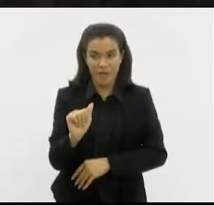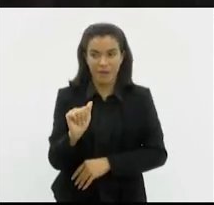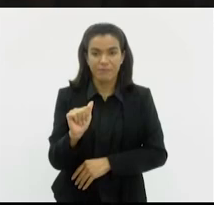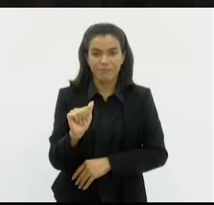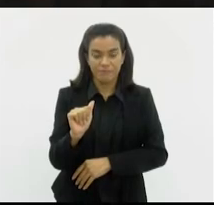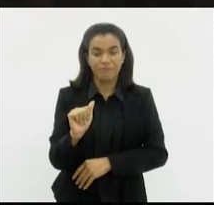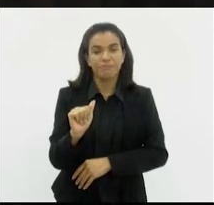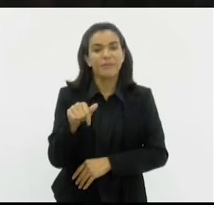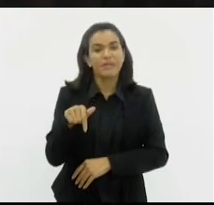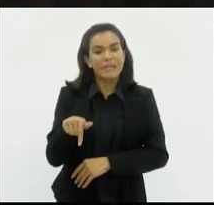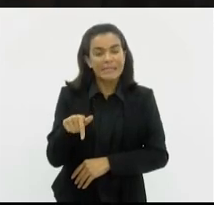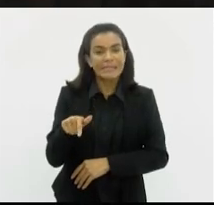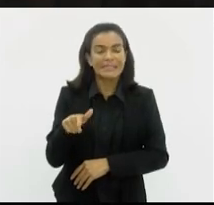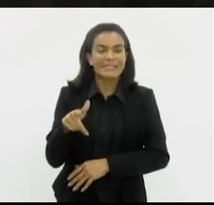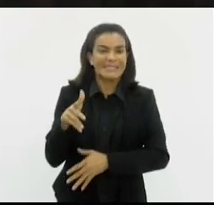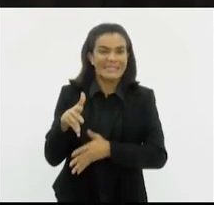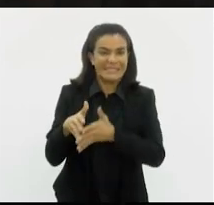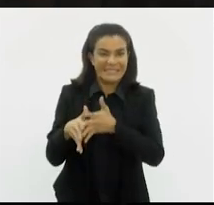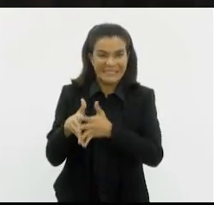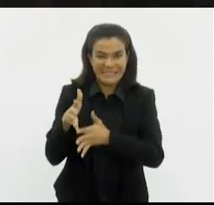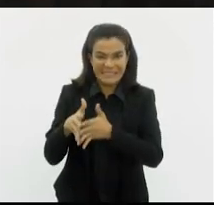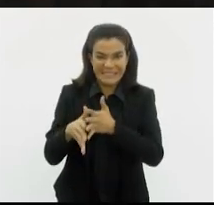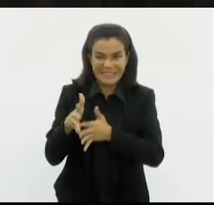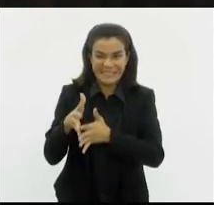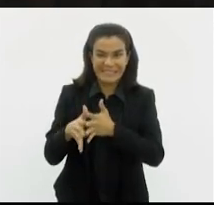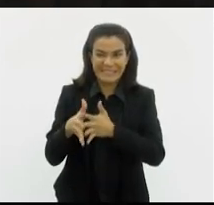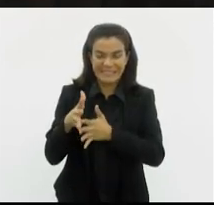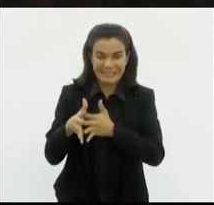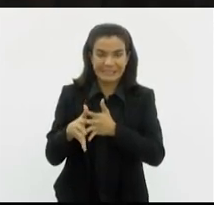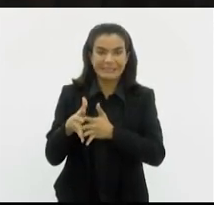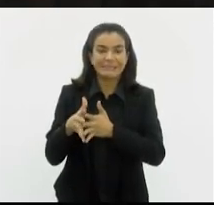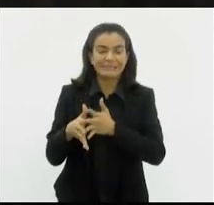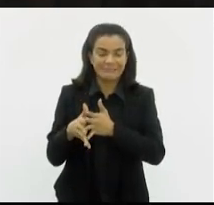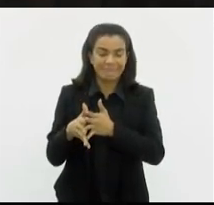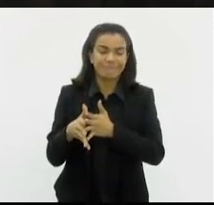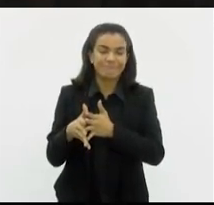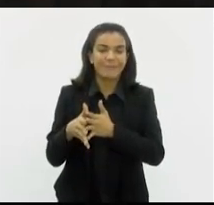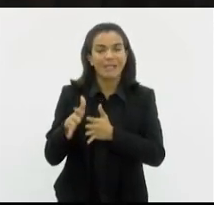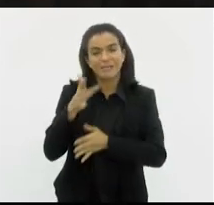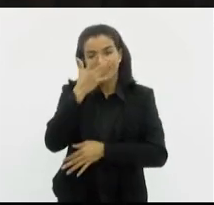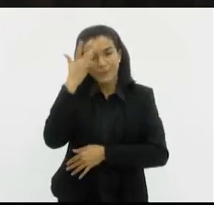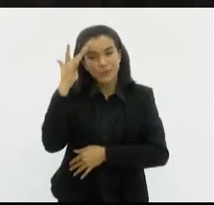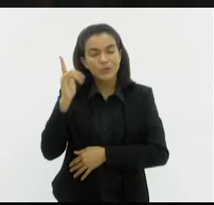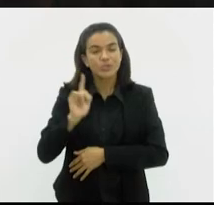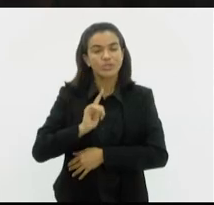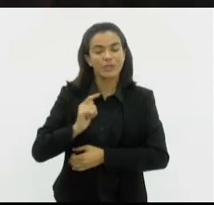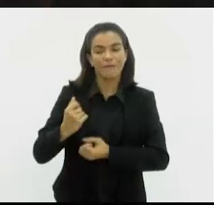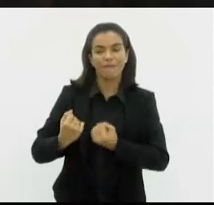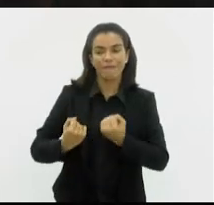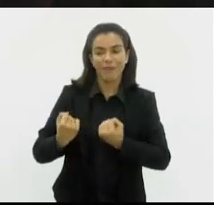IPVA que maltrata tanto aqueles que possuem veículos